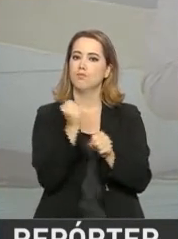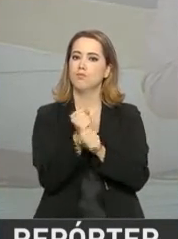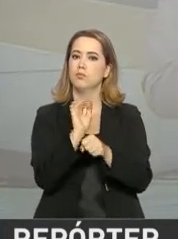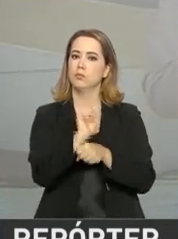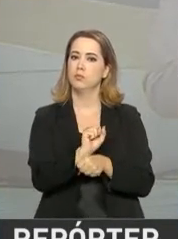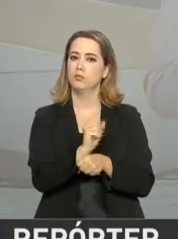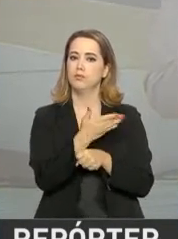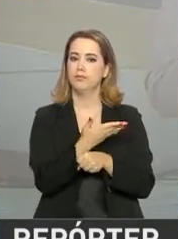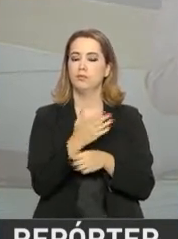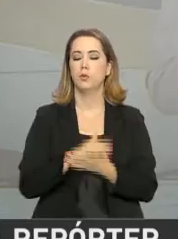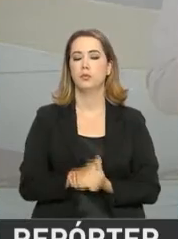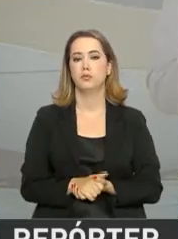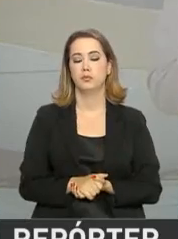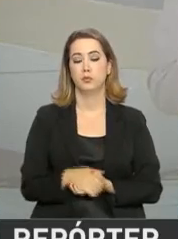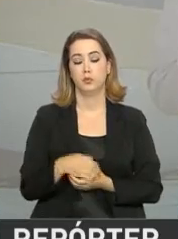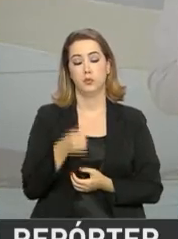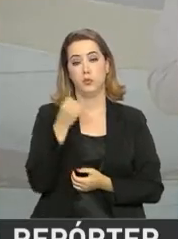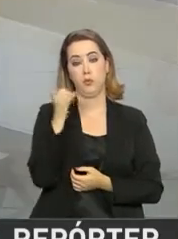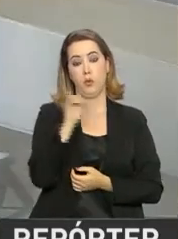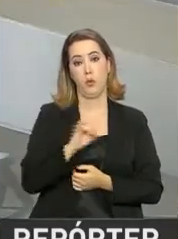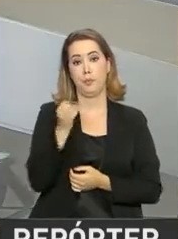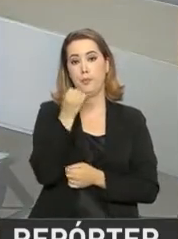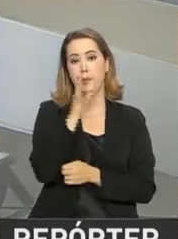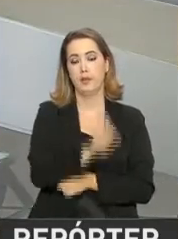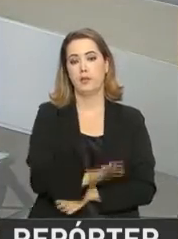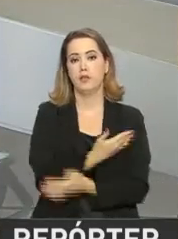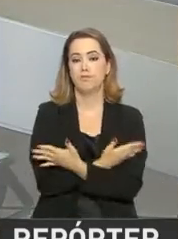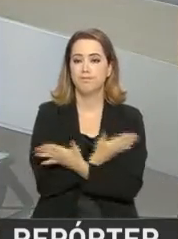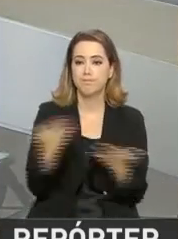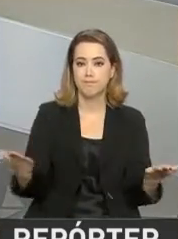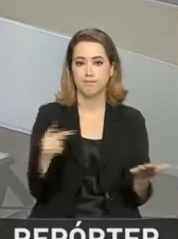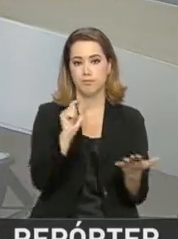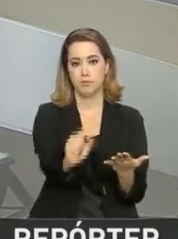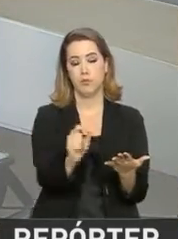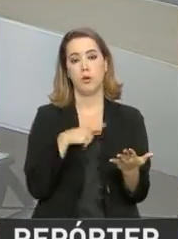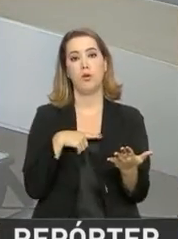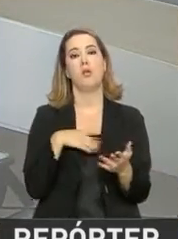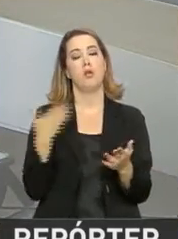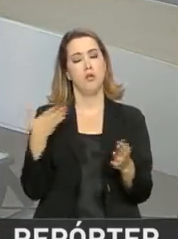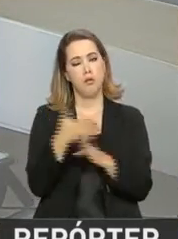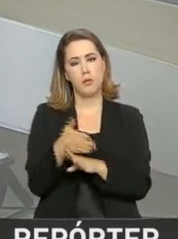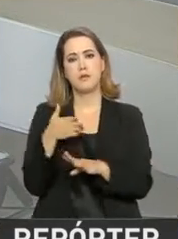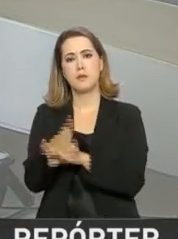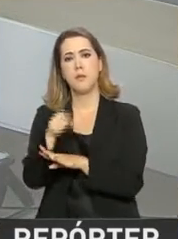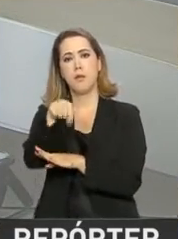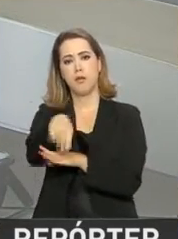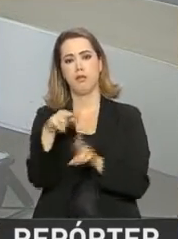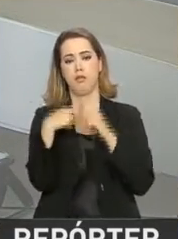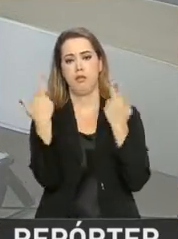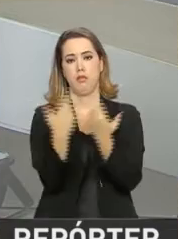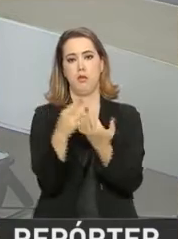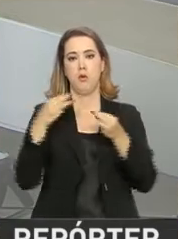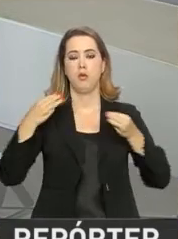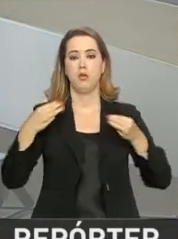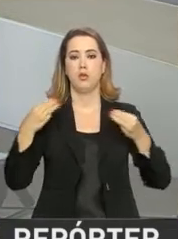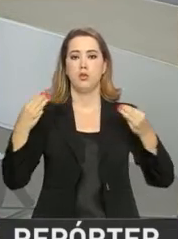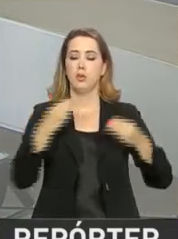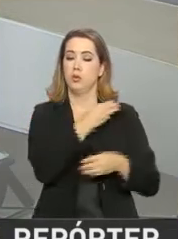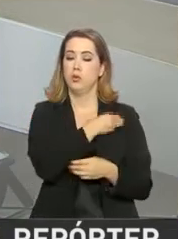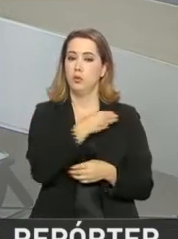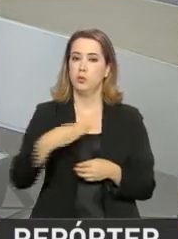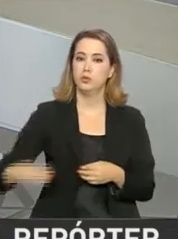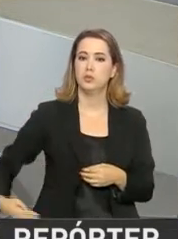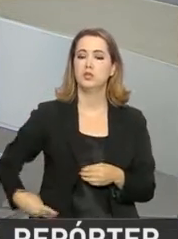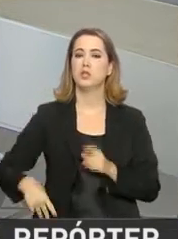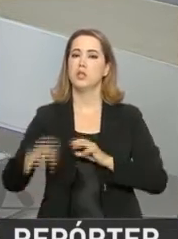laluna boa tarde olá josé luis boa tarde boa tarde a todos devem participar dessa reunião os ministros do turismo das cidades